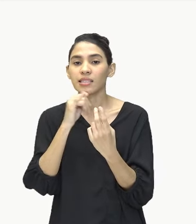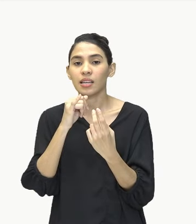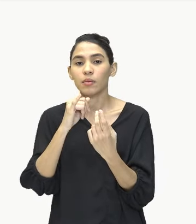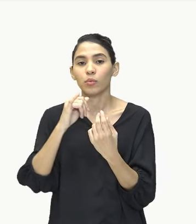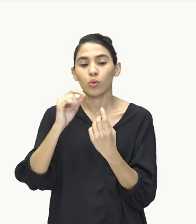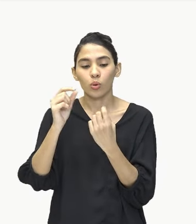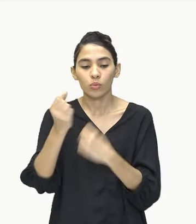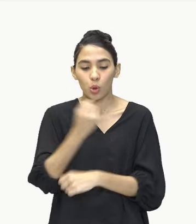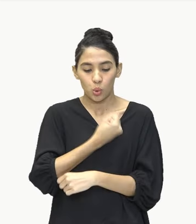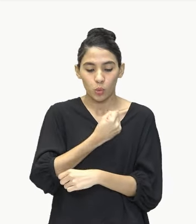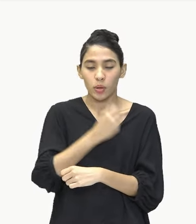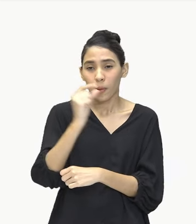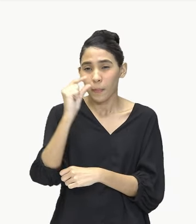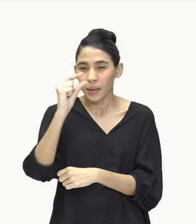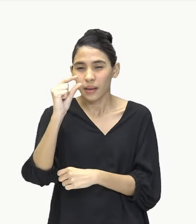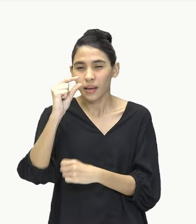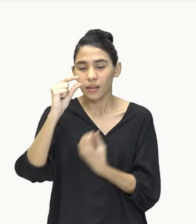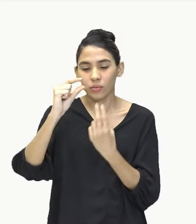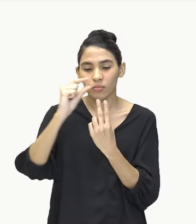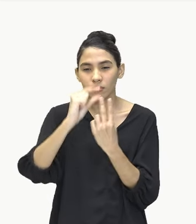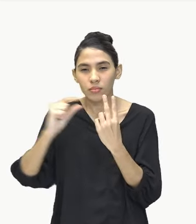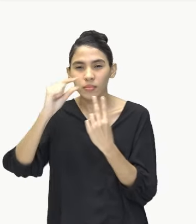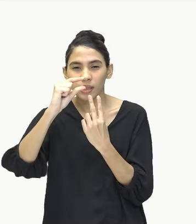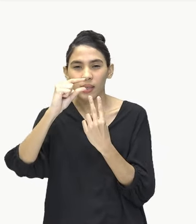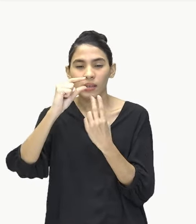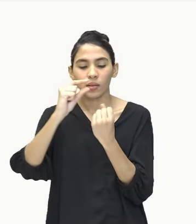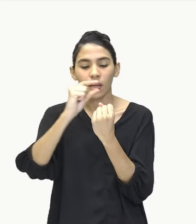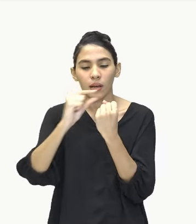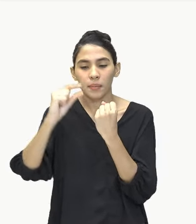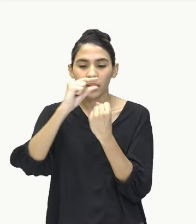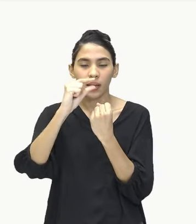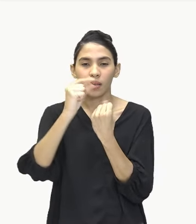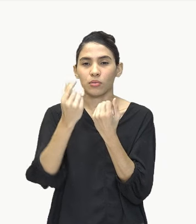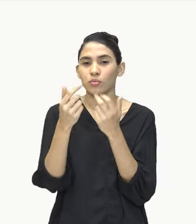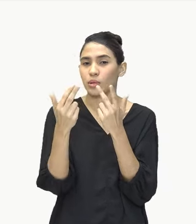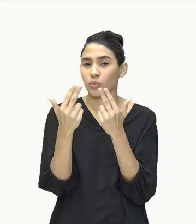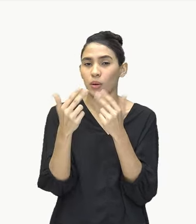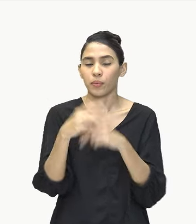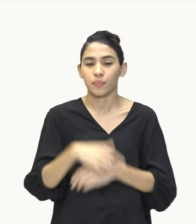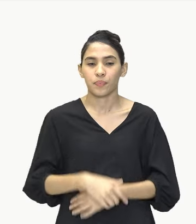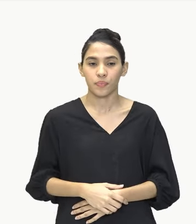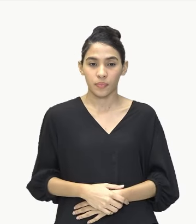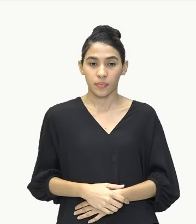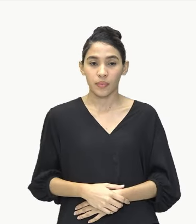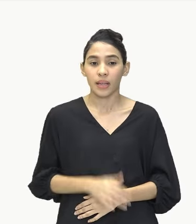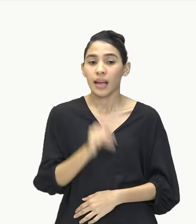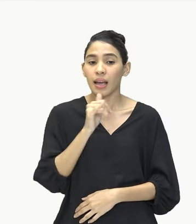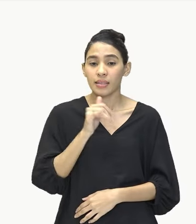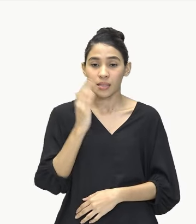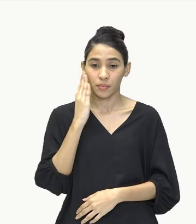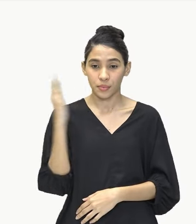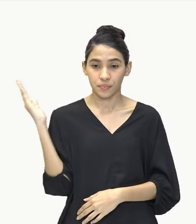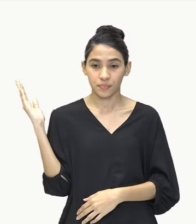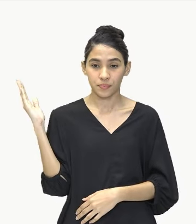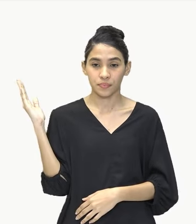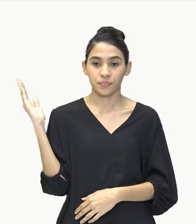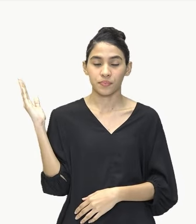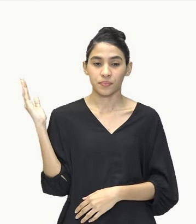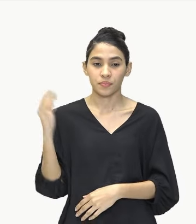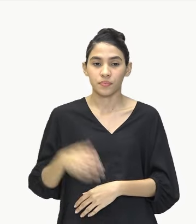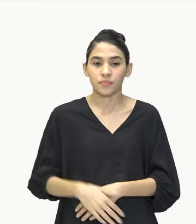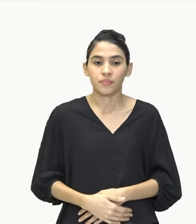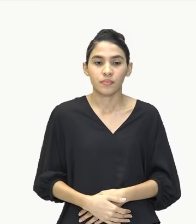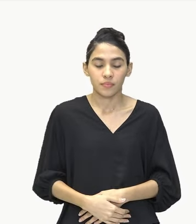mesmos expoentes. Aí tem um exemplo aqui para você. Ó, 3x e